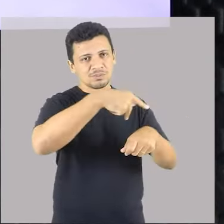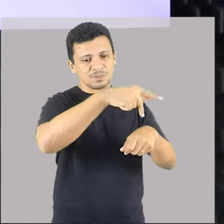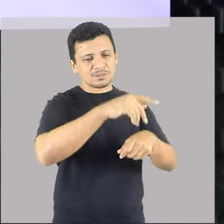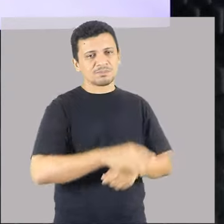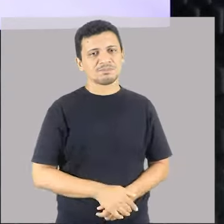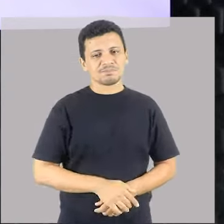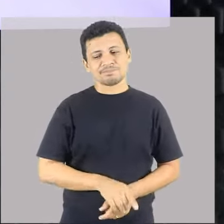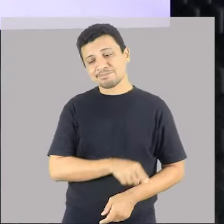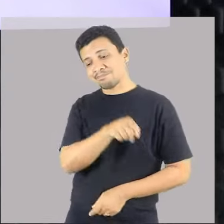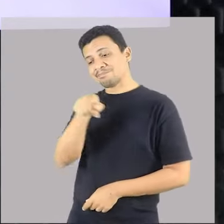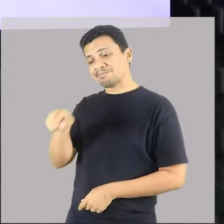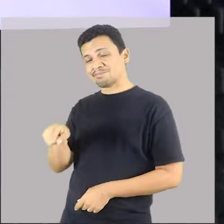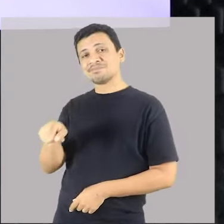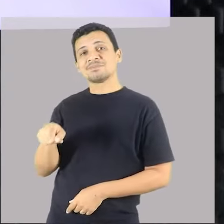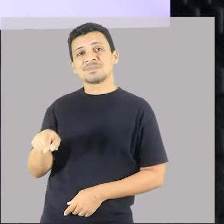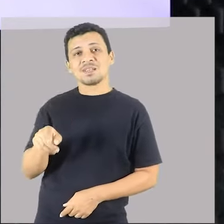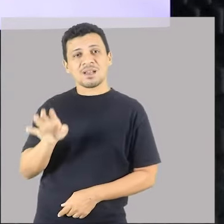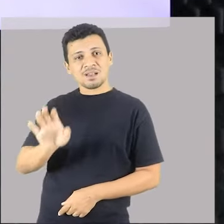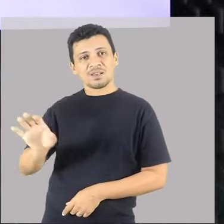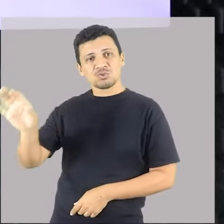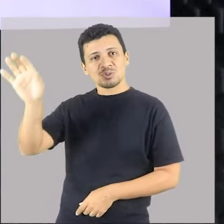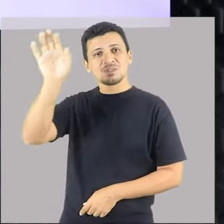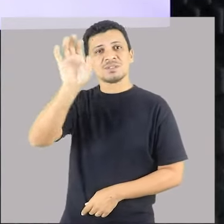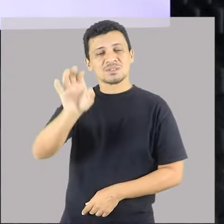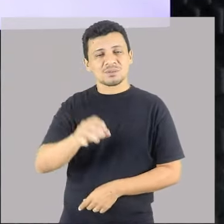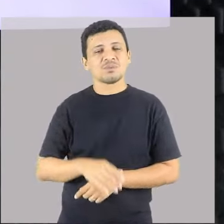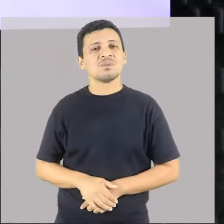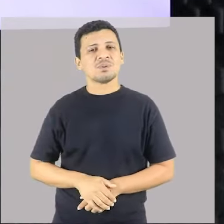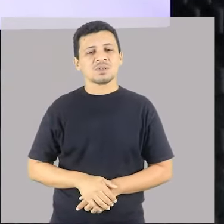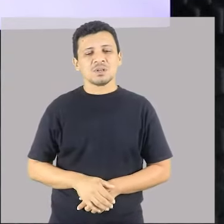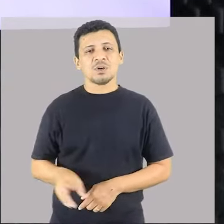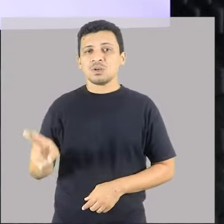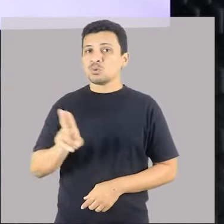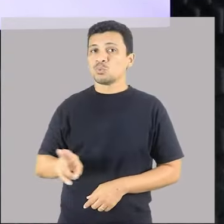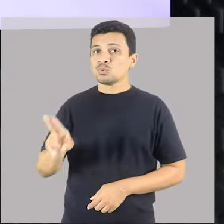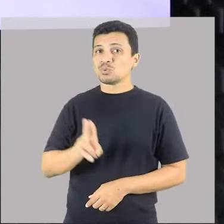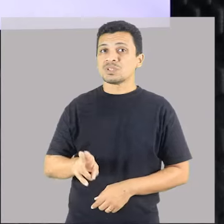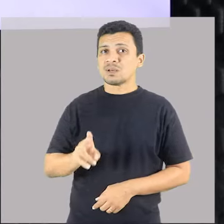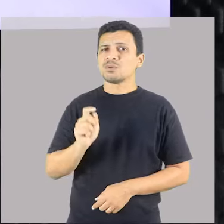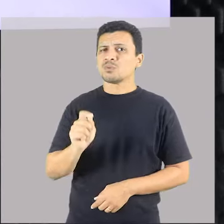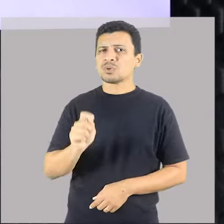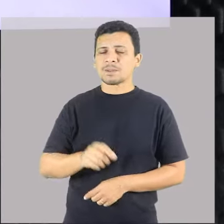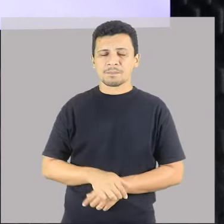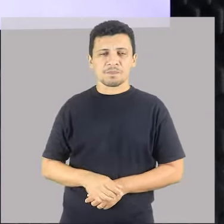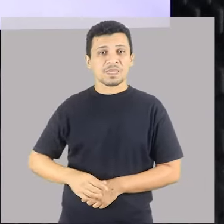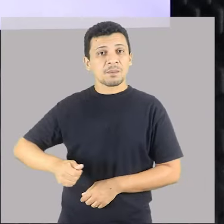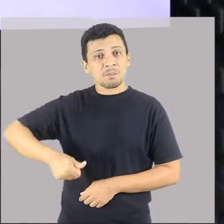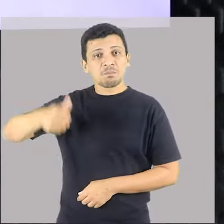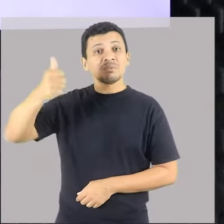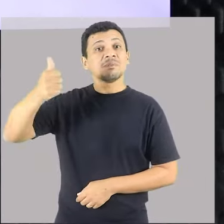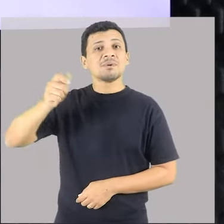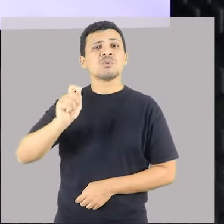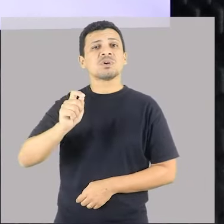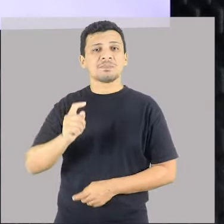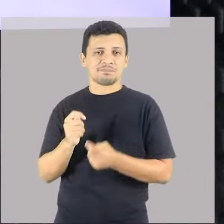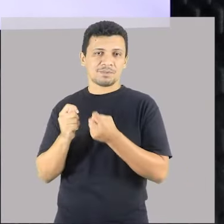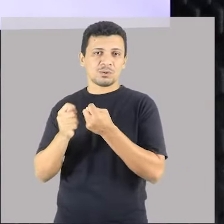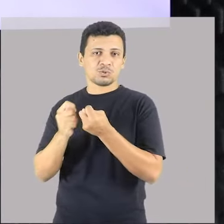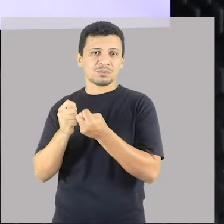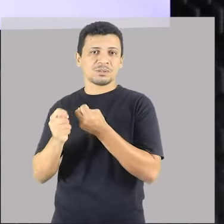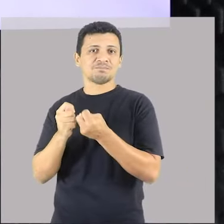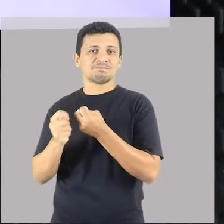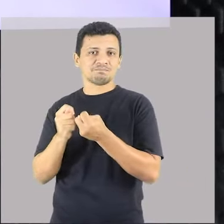segunda regionalização pra gente fechar esse conceito nós vamos utilizar um outro critério primordialmente economia